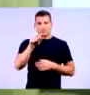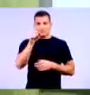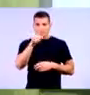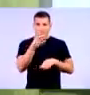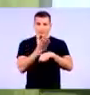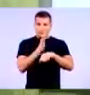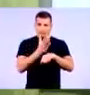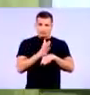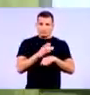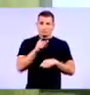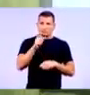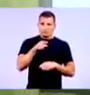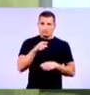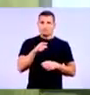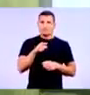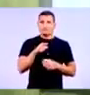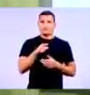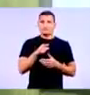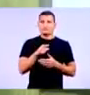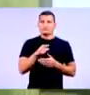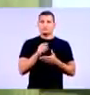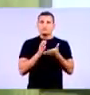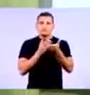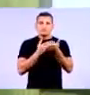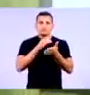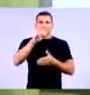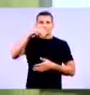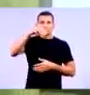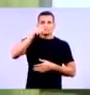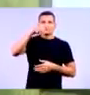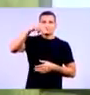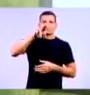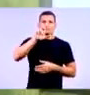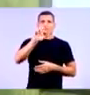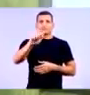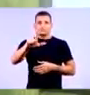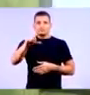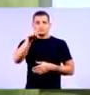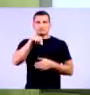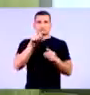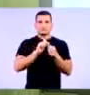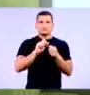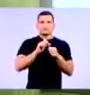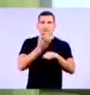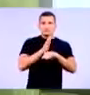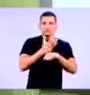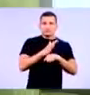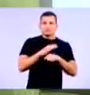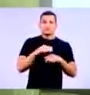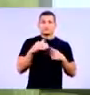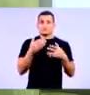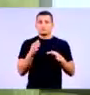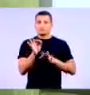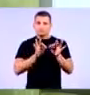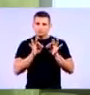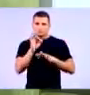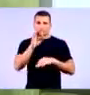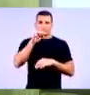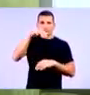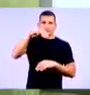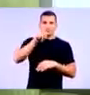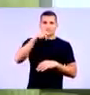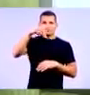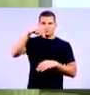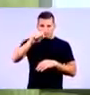um prelúdio do manual que vocês devem construir na tarefa. Então, a forma que vocês organizarem o mapa mental aí já vai